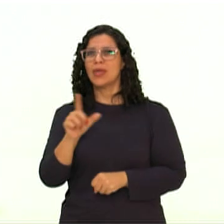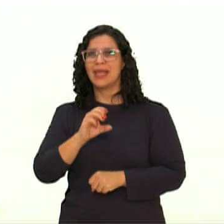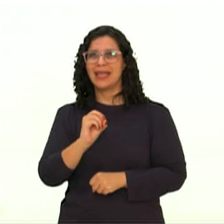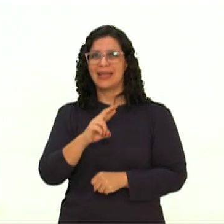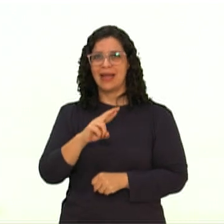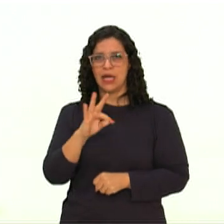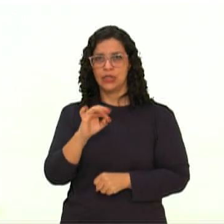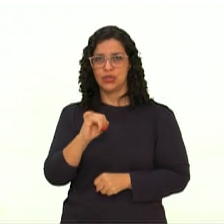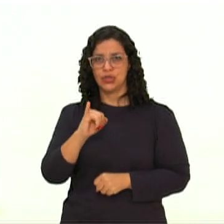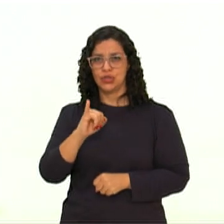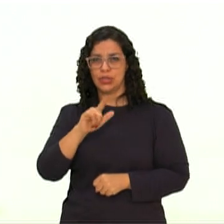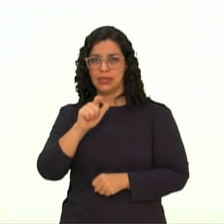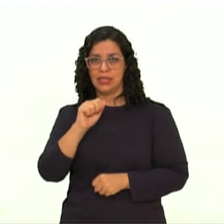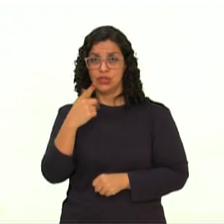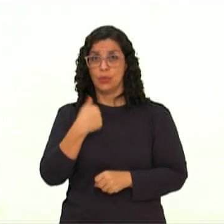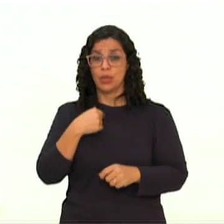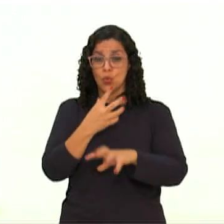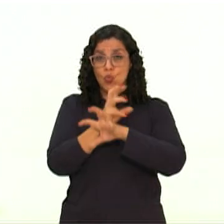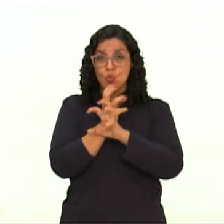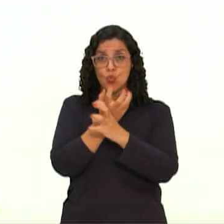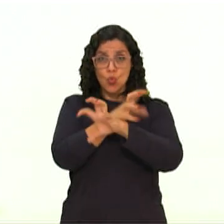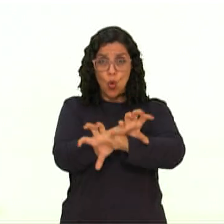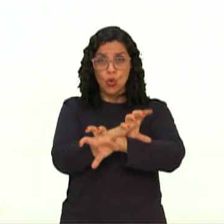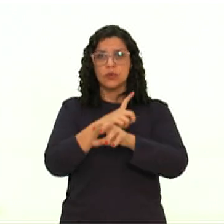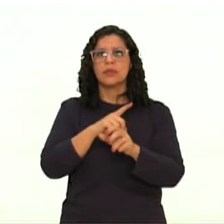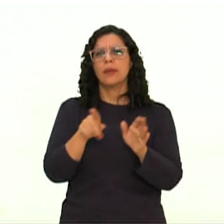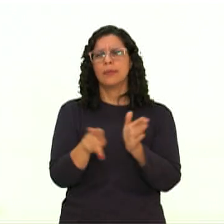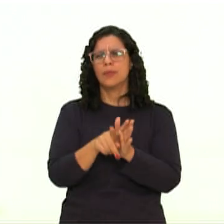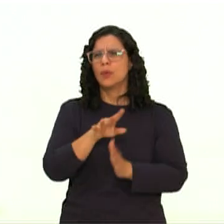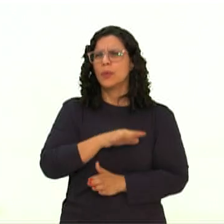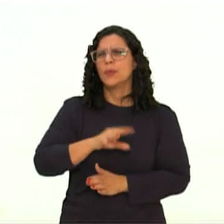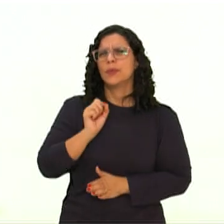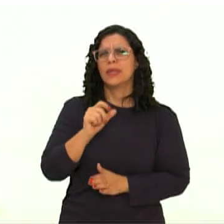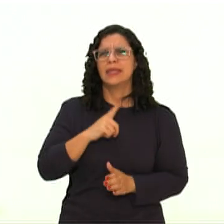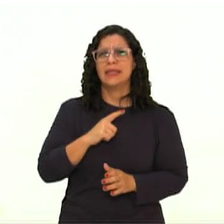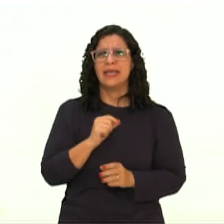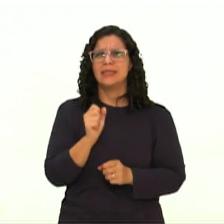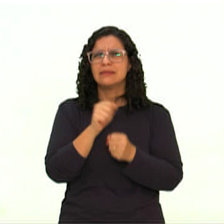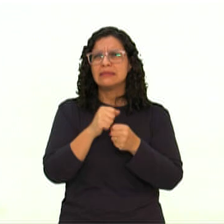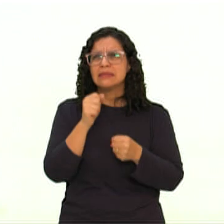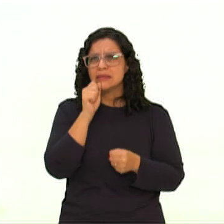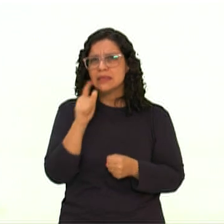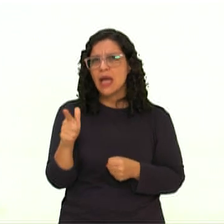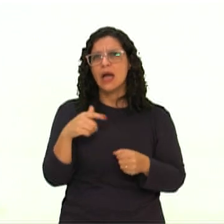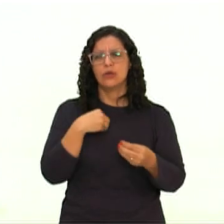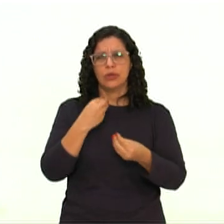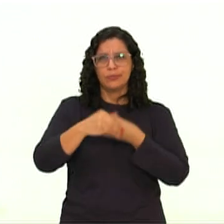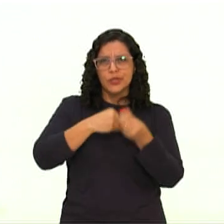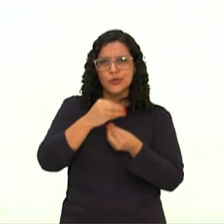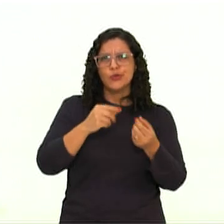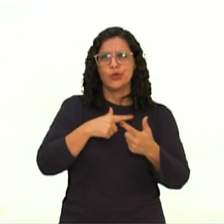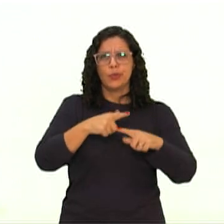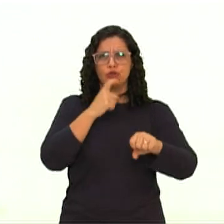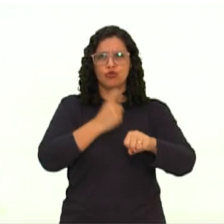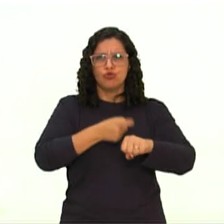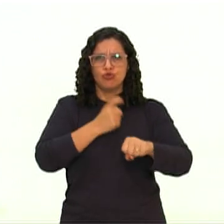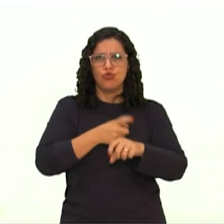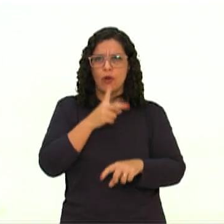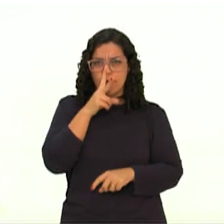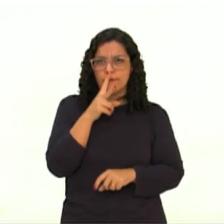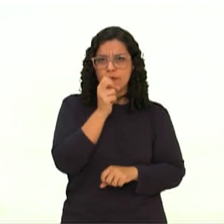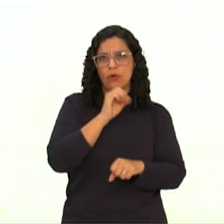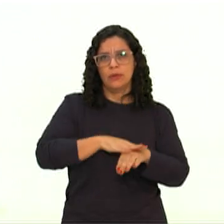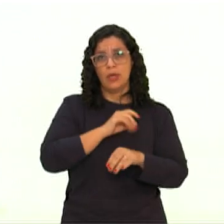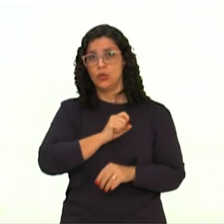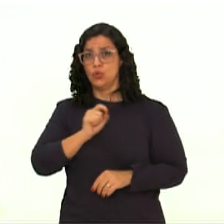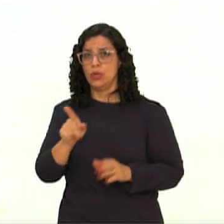tem aquela deposição, né, de sais e tudo mais, então ele vai ganhando mais consistência, né?